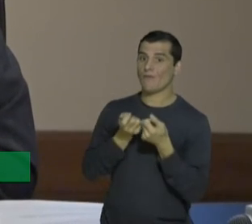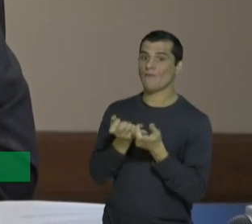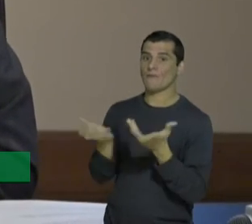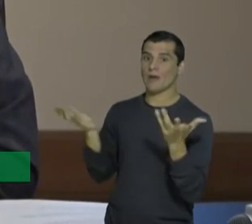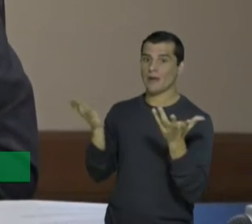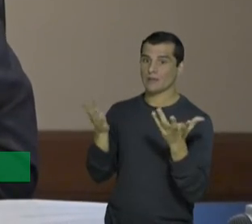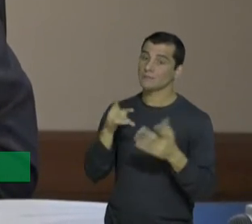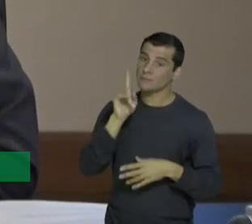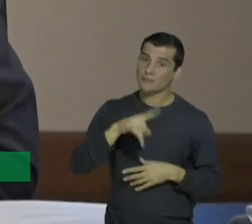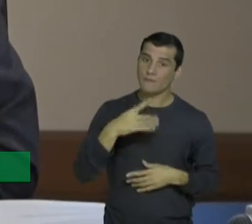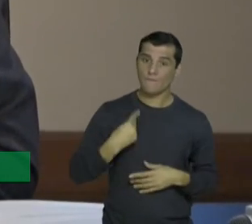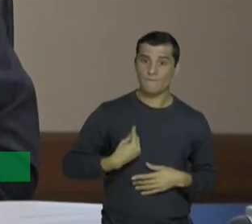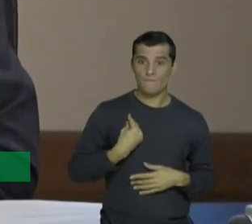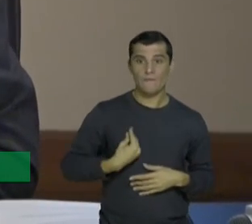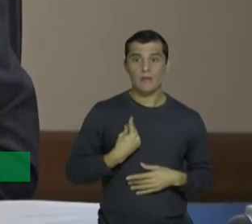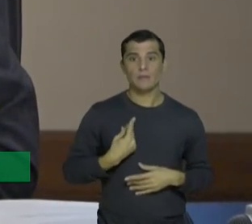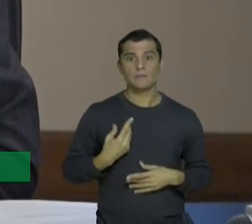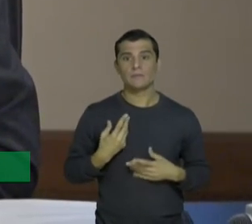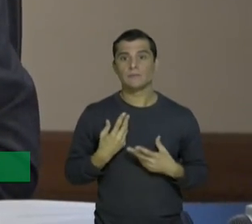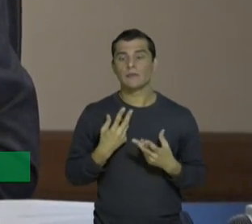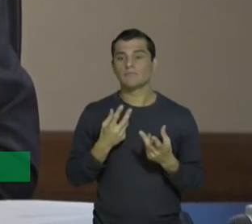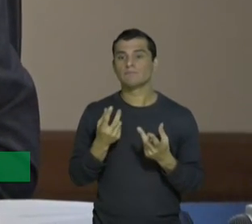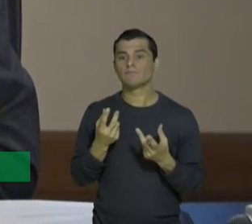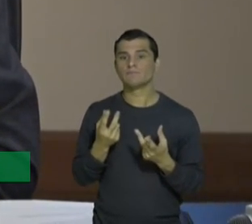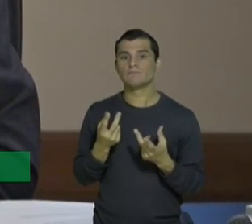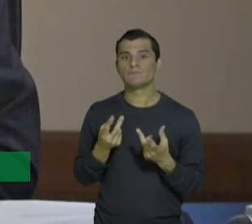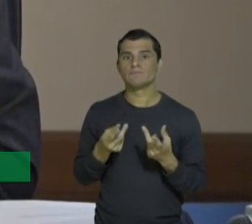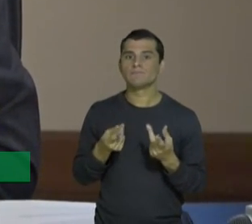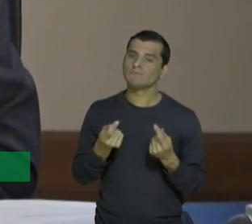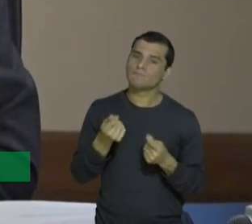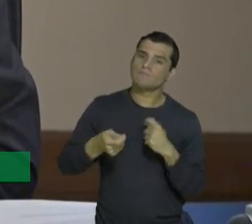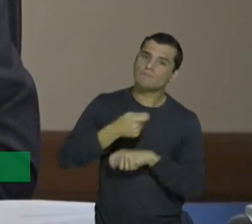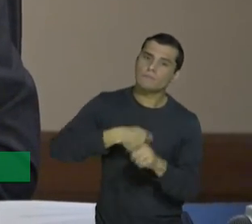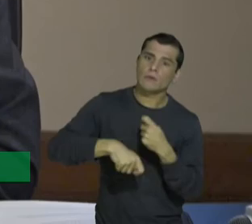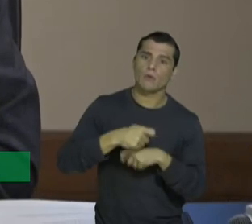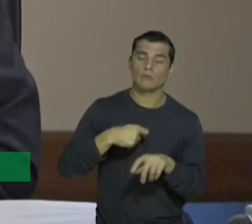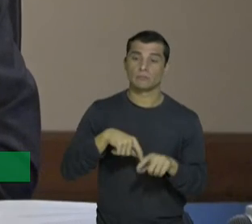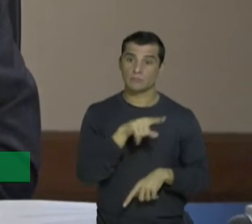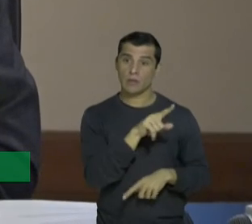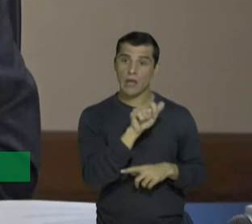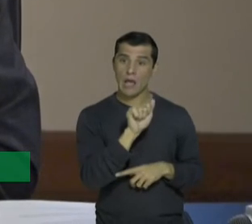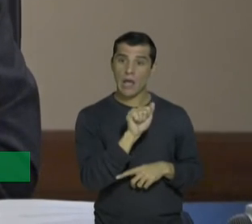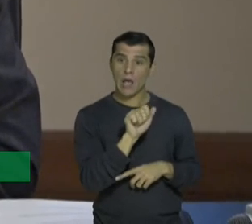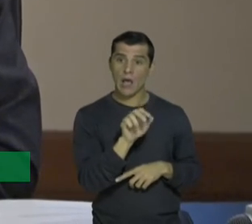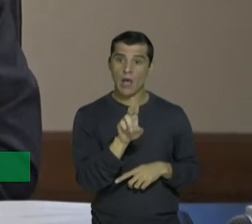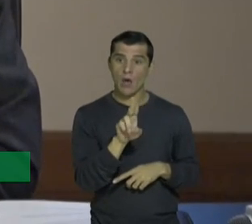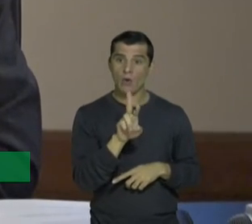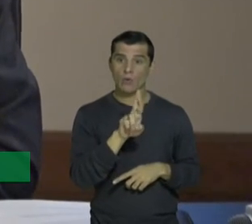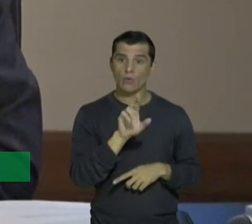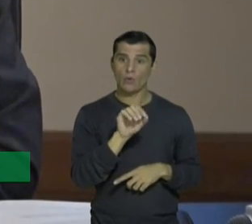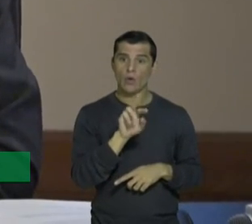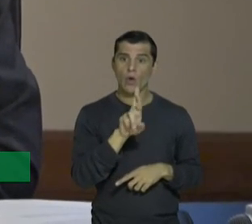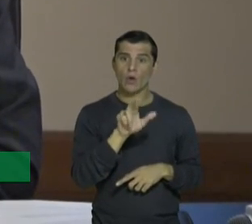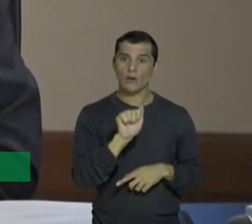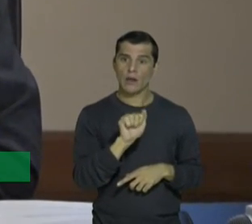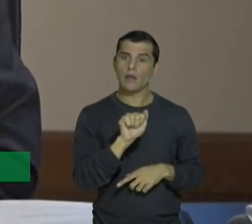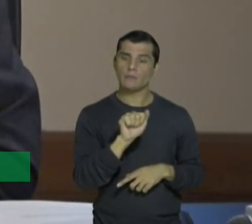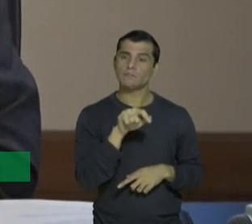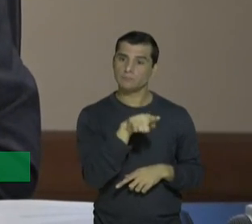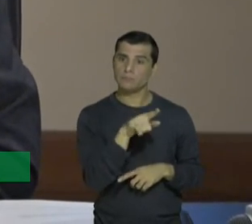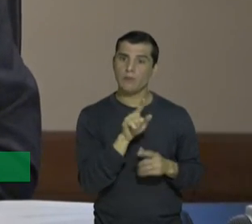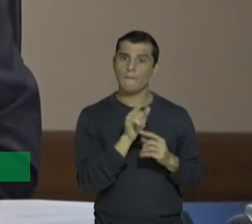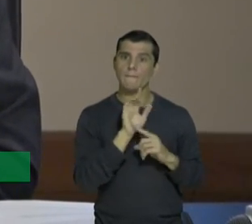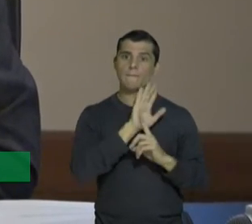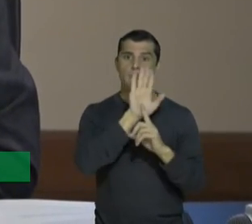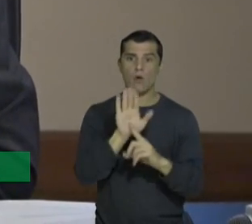negócios a Aurora fez uma belíssima apresentação onde ela demonstra de fato como isso é possível como em 10 anos